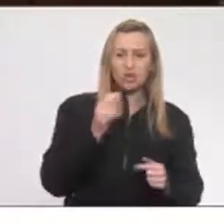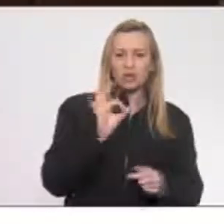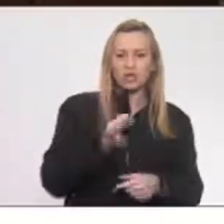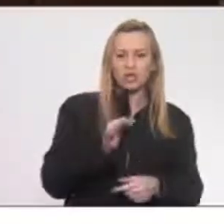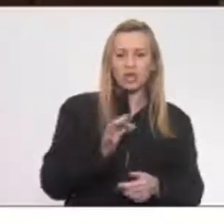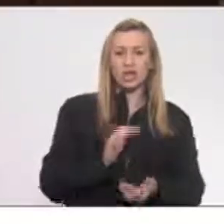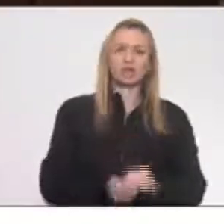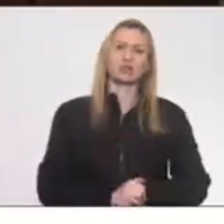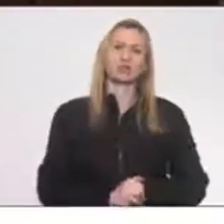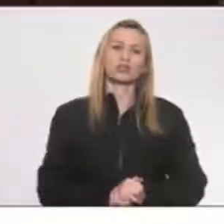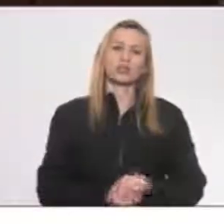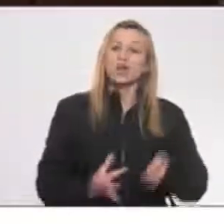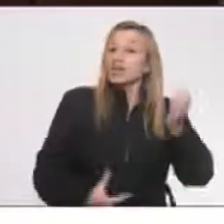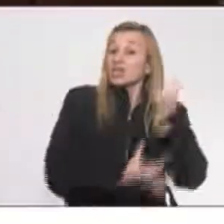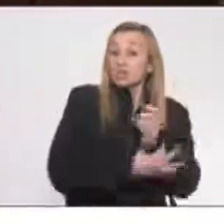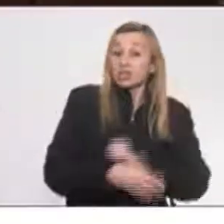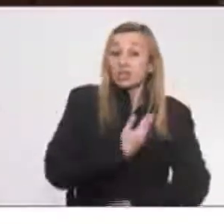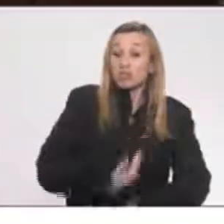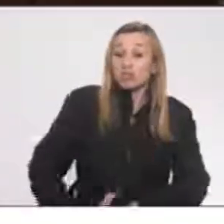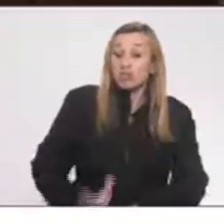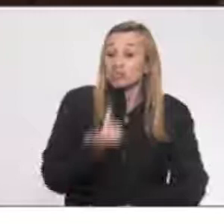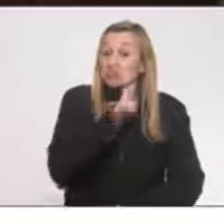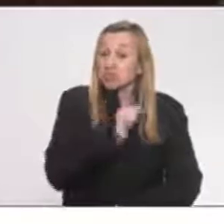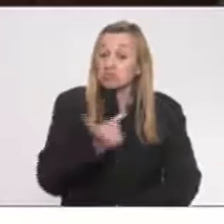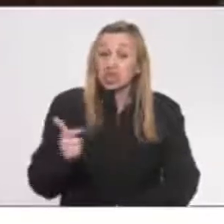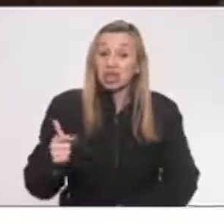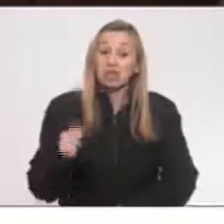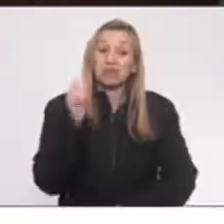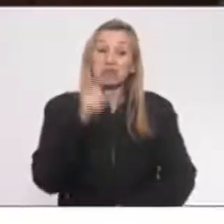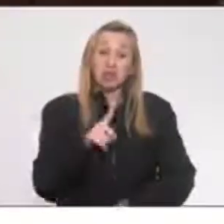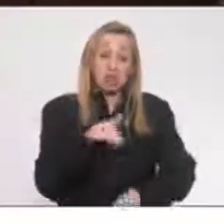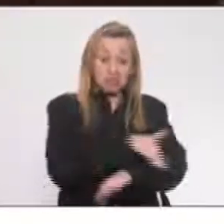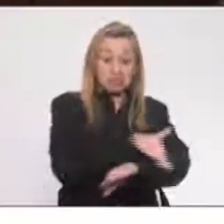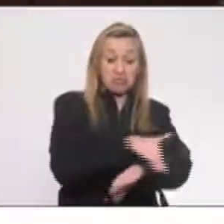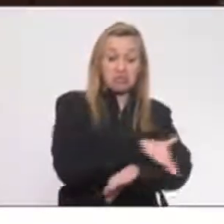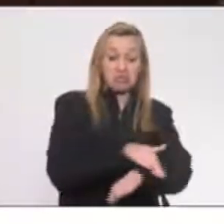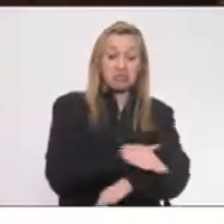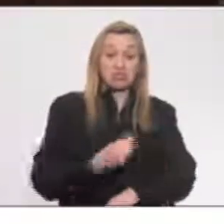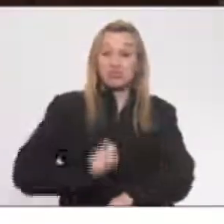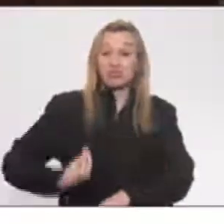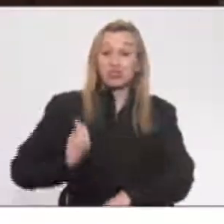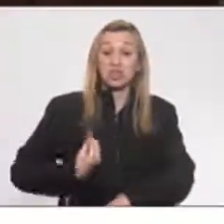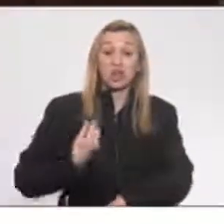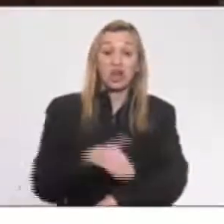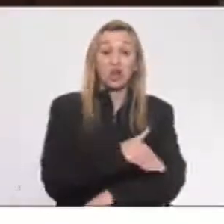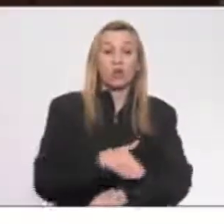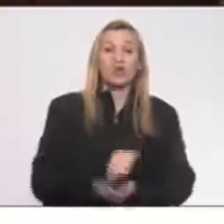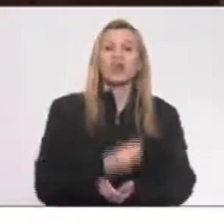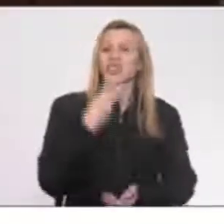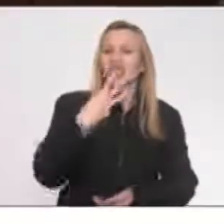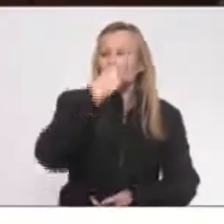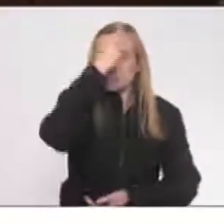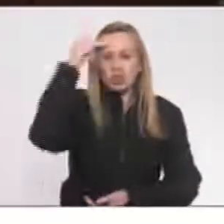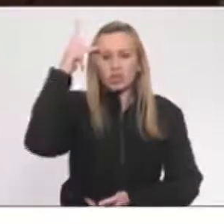principalmente um caos da segurança pública que é essa população de rua, que vitimou três pessoas